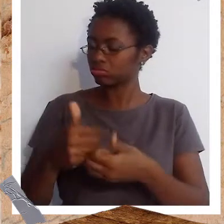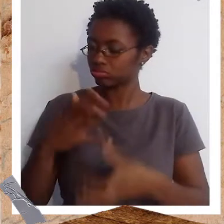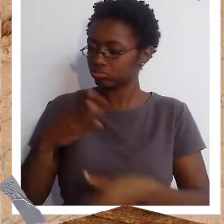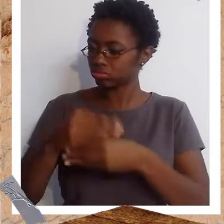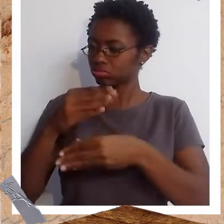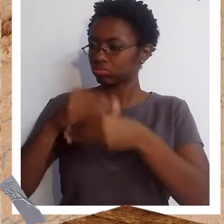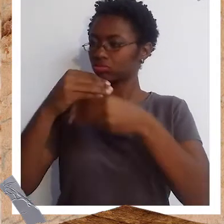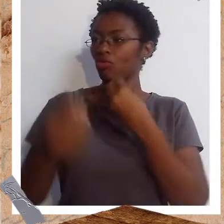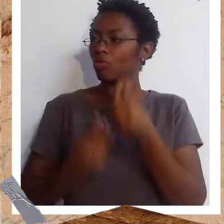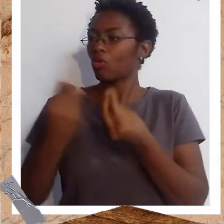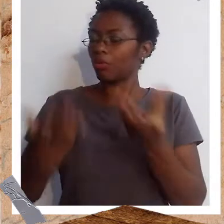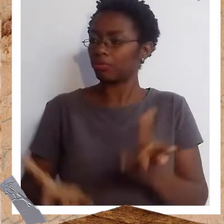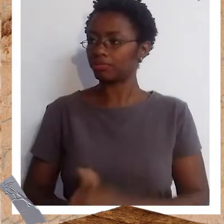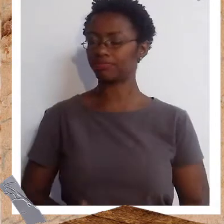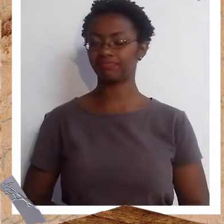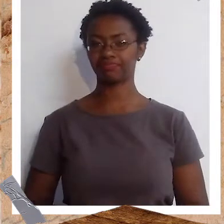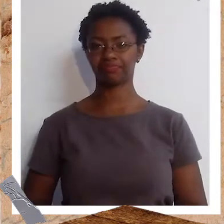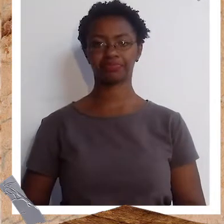construção?